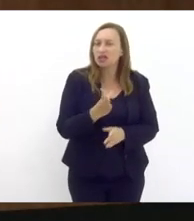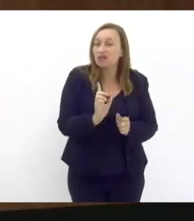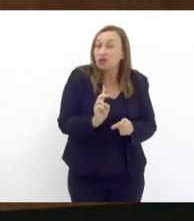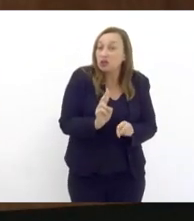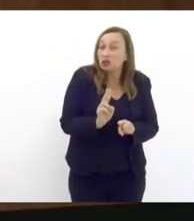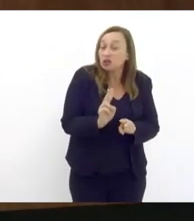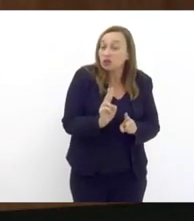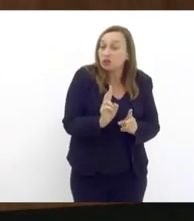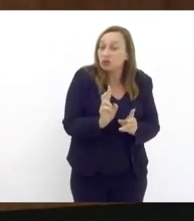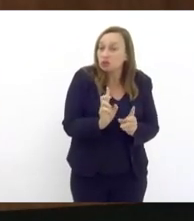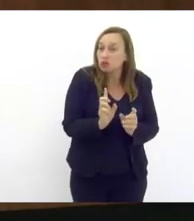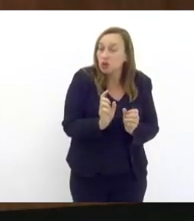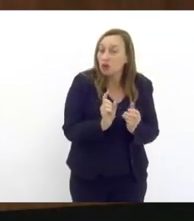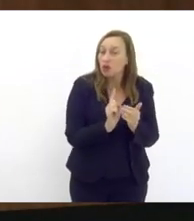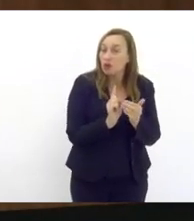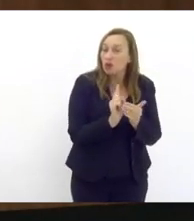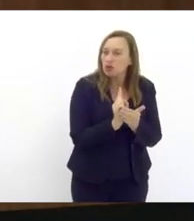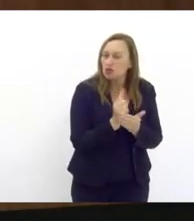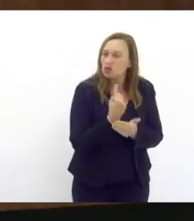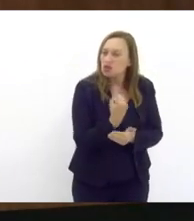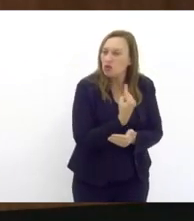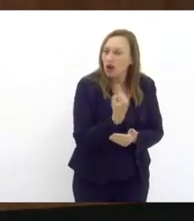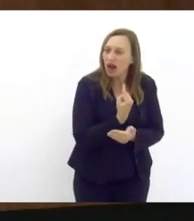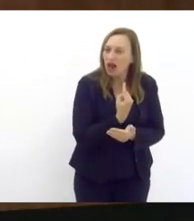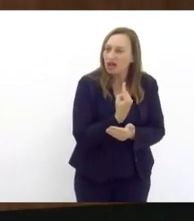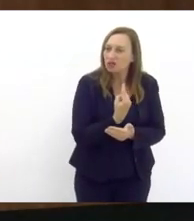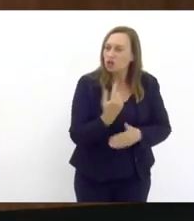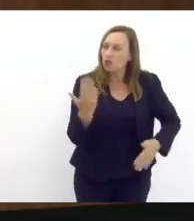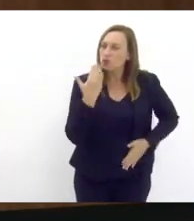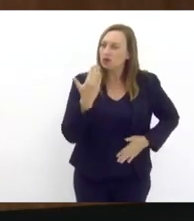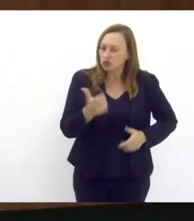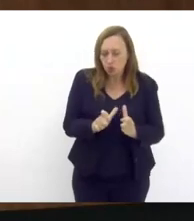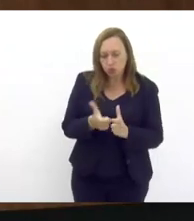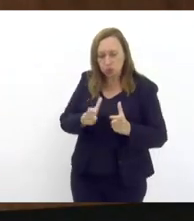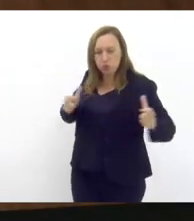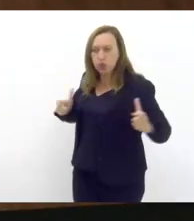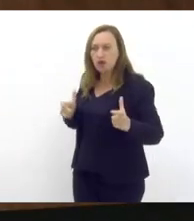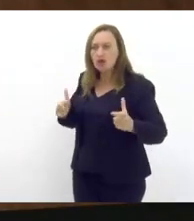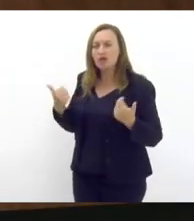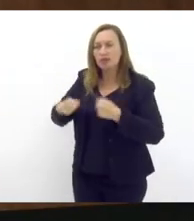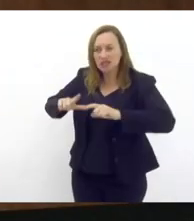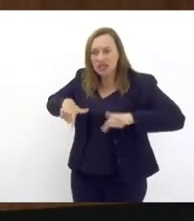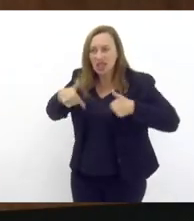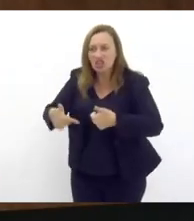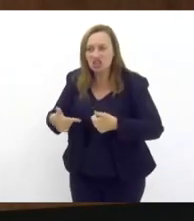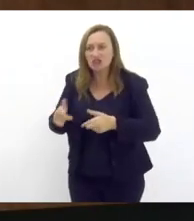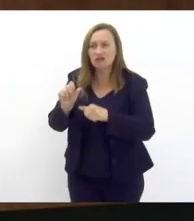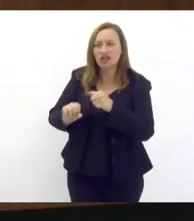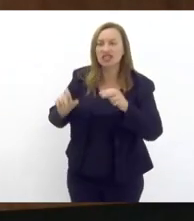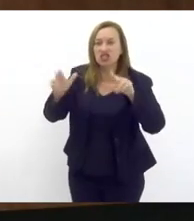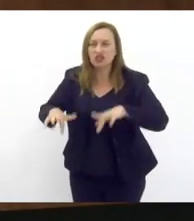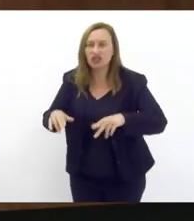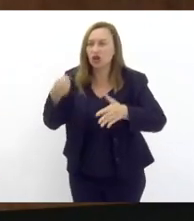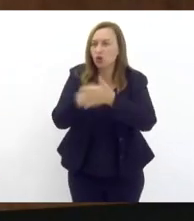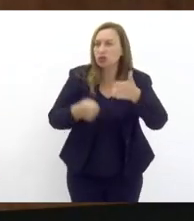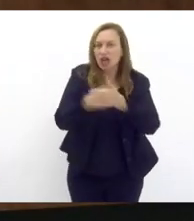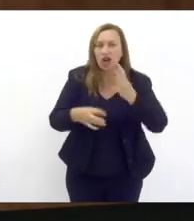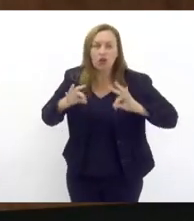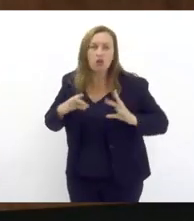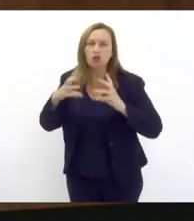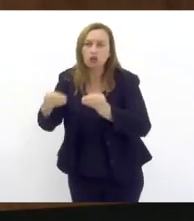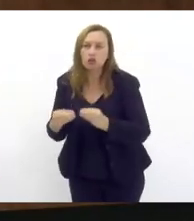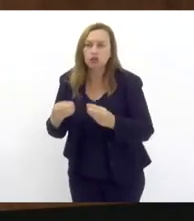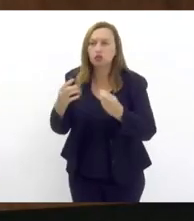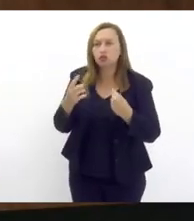e o tráfico está crescendo. É hora de ter ação realmente para fazer a diferença, para lutar contra tudo isso que está acontecendo.